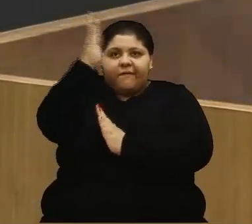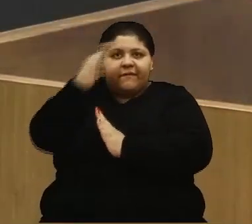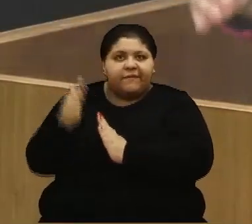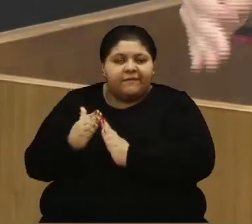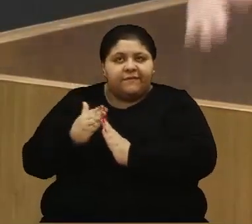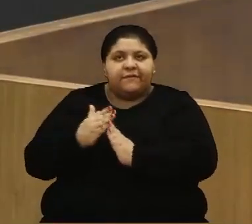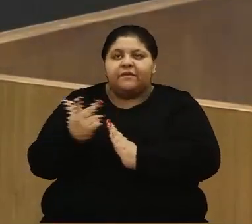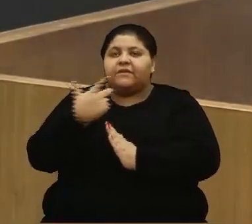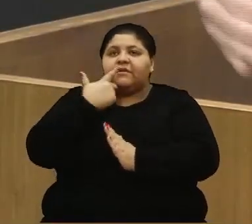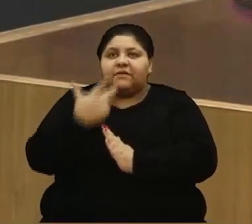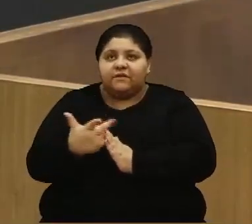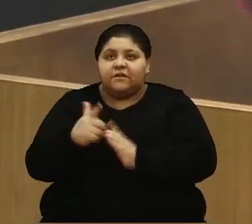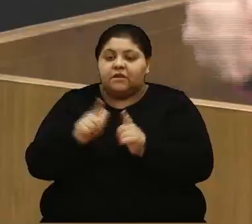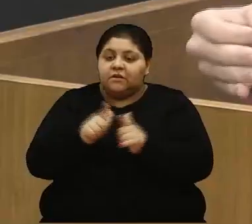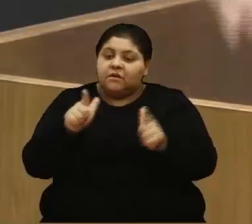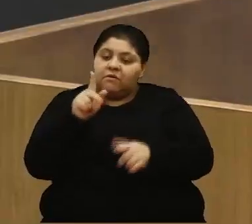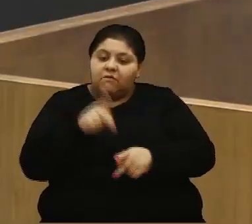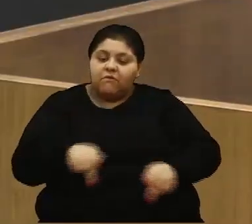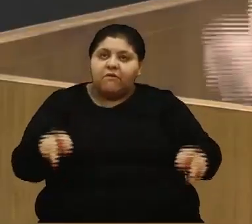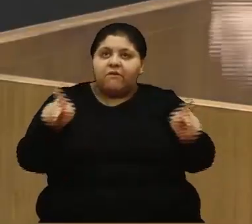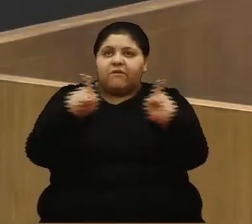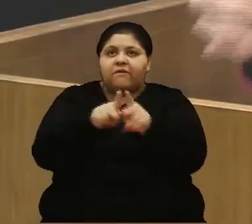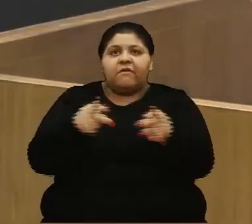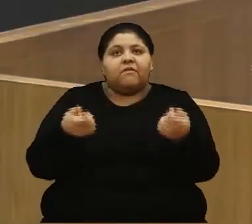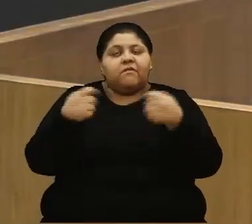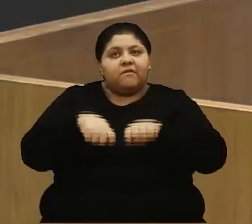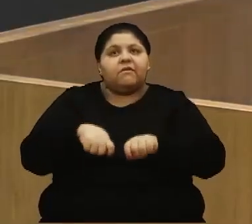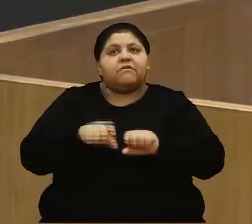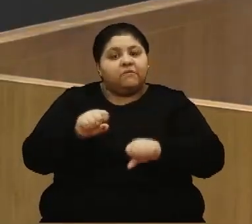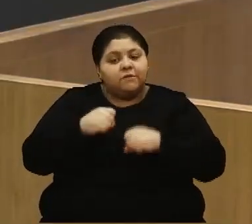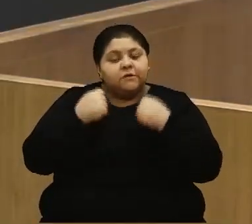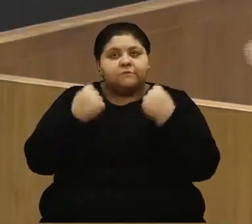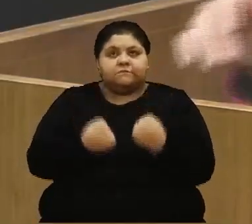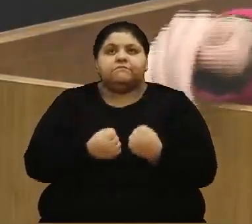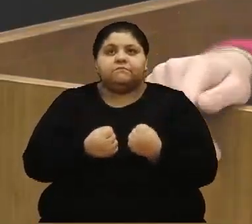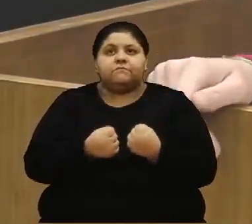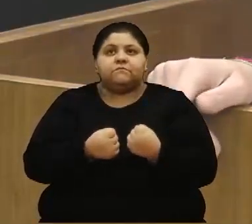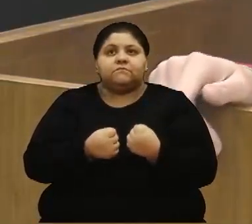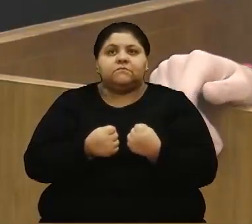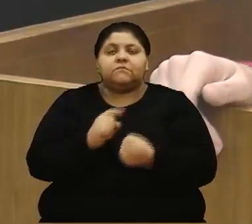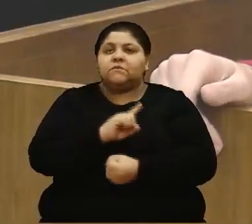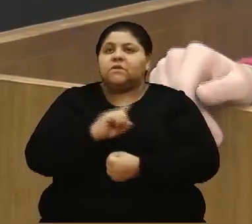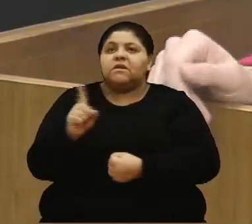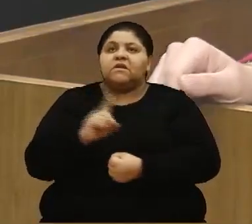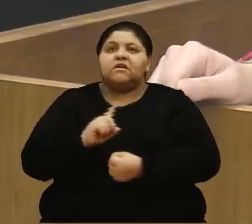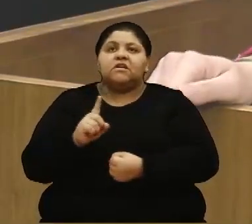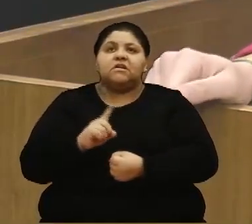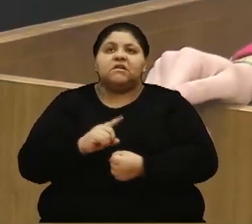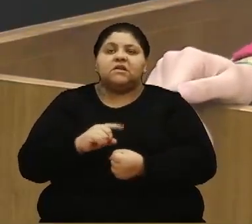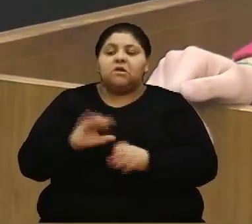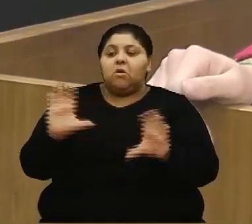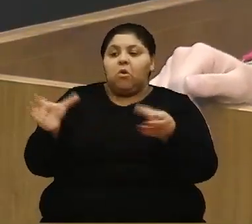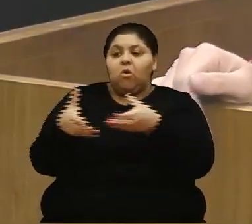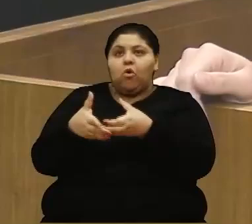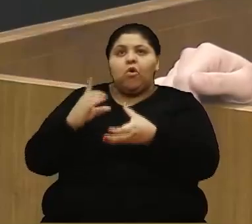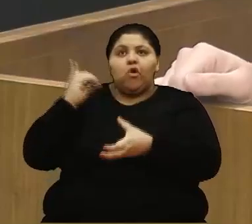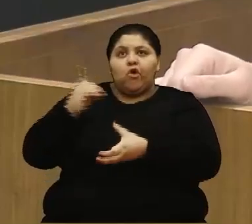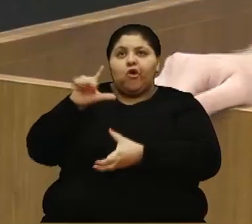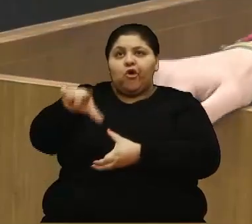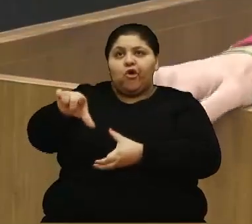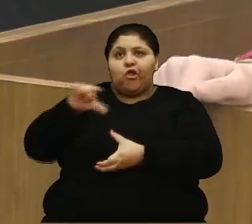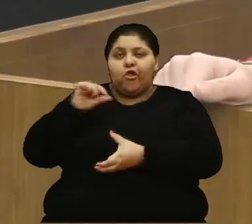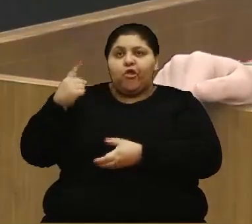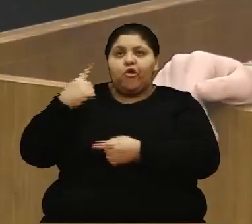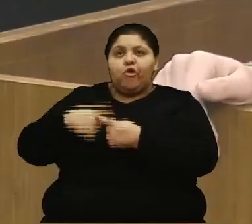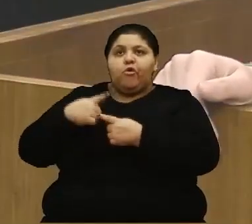e para dizer que a maioria da população precisa ser defendida e não um bando de deputados que é eleito porque tem um caminhão